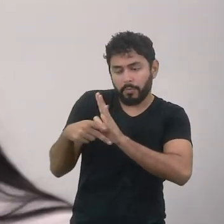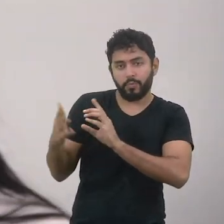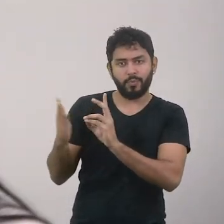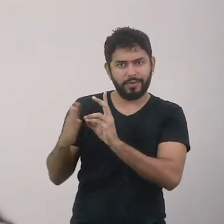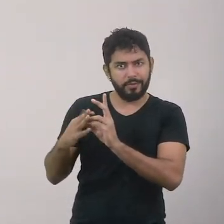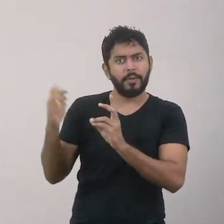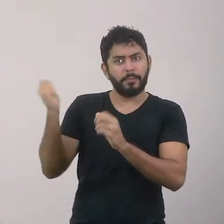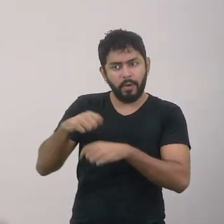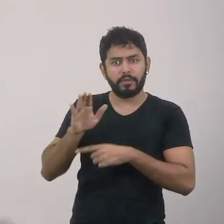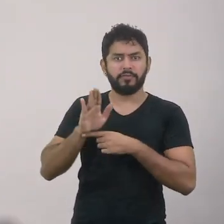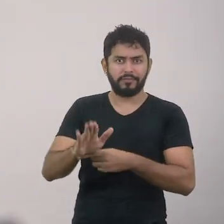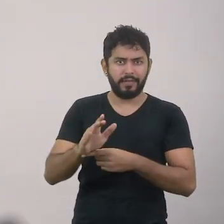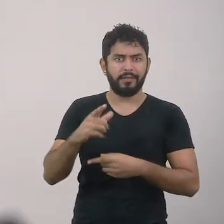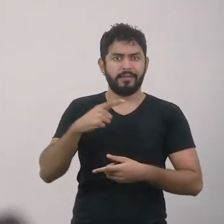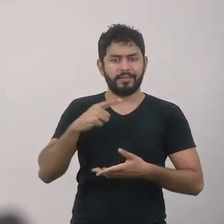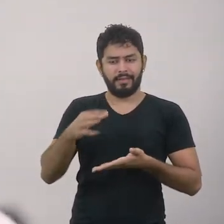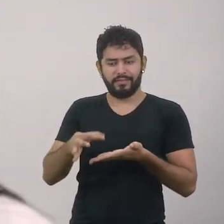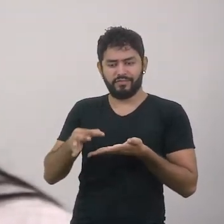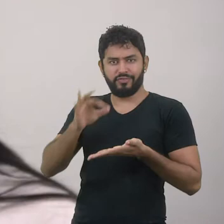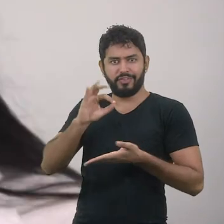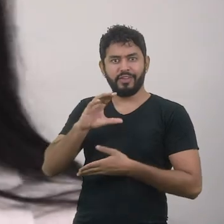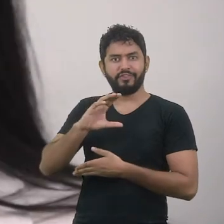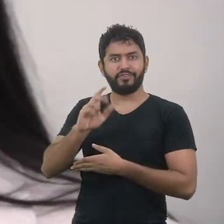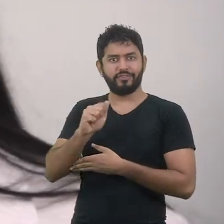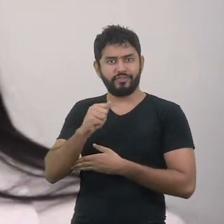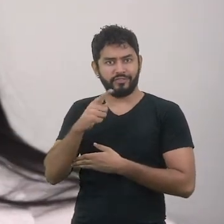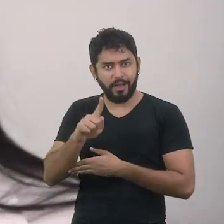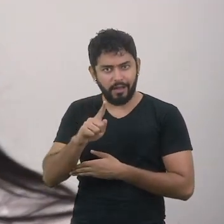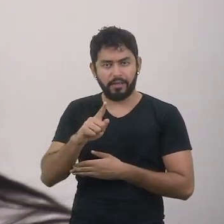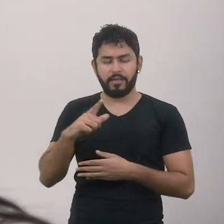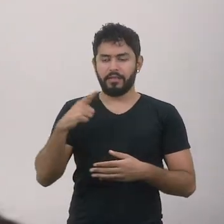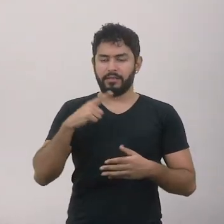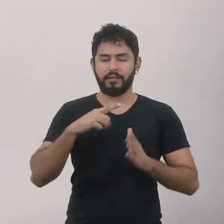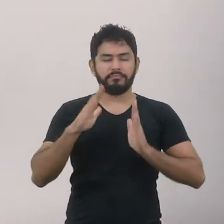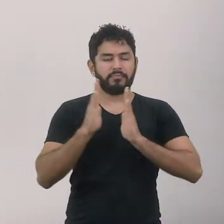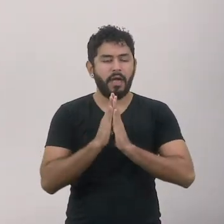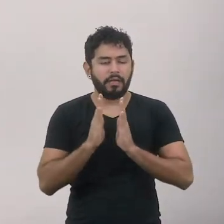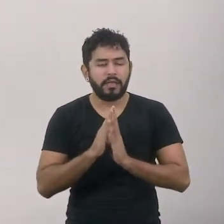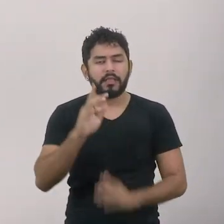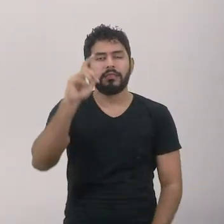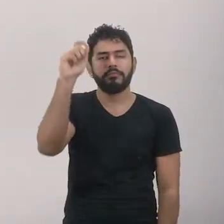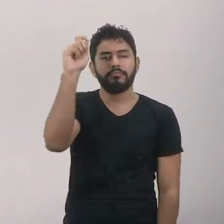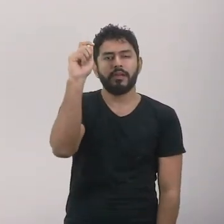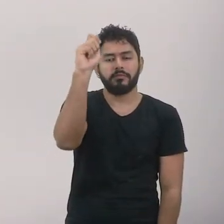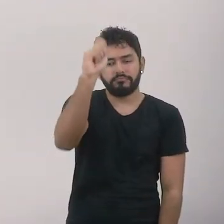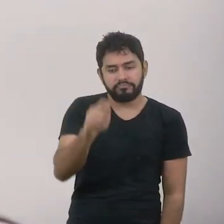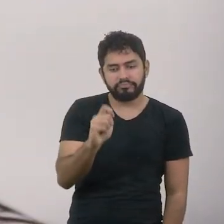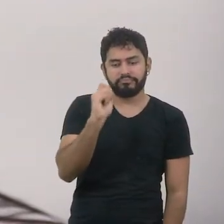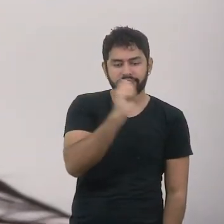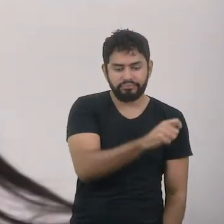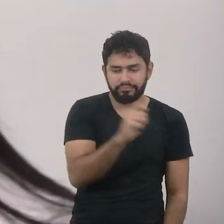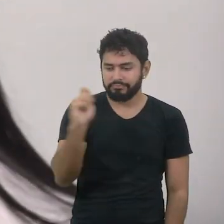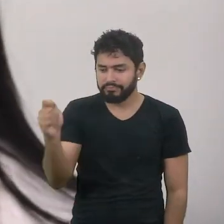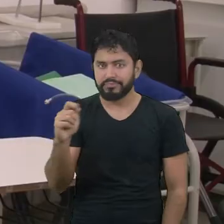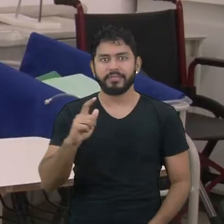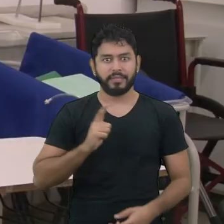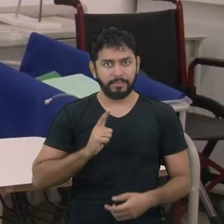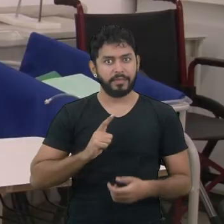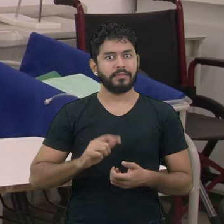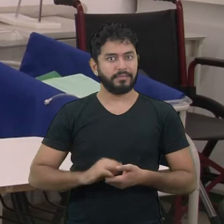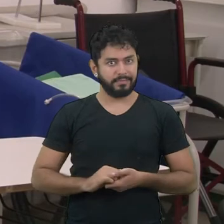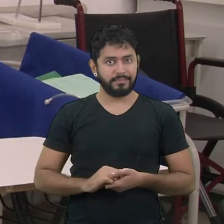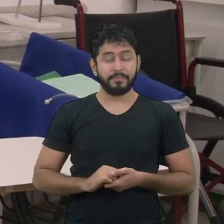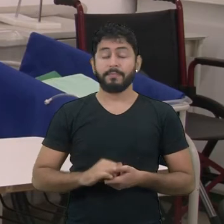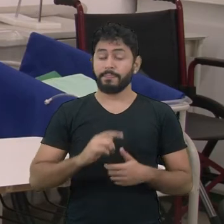Sabe, através dos chás, das rezadeiras, que também é uma crença do interior, de acreditar muito na questão das rezas. Se a